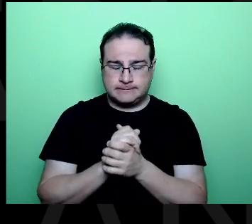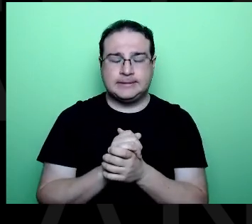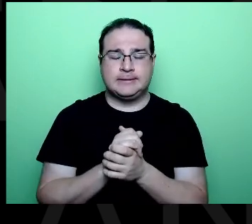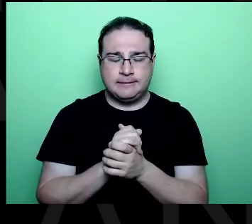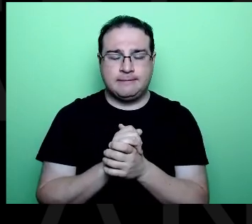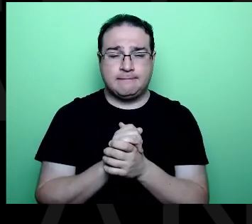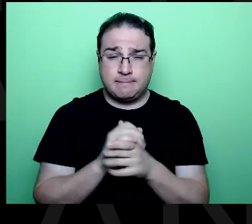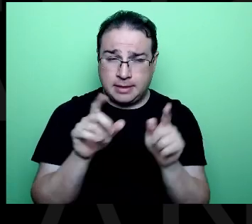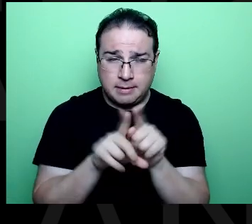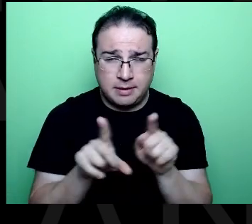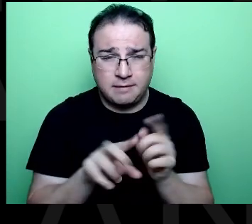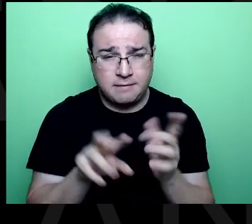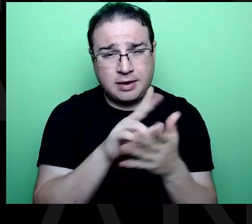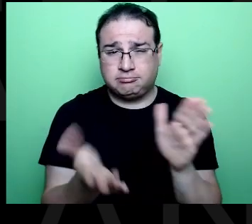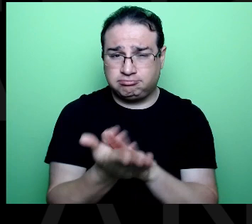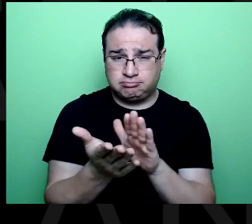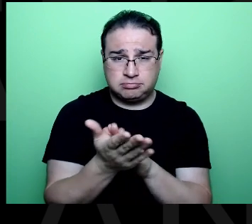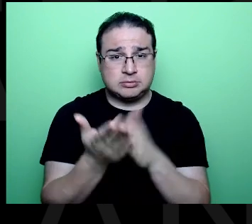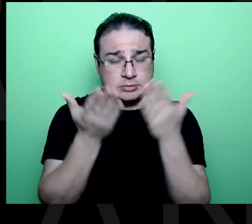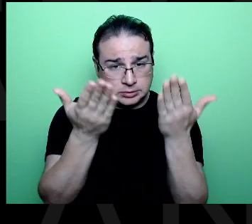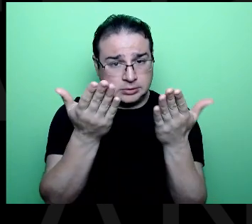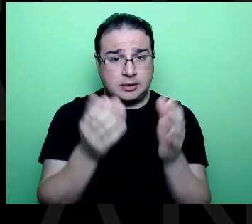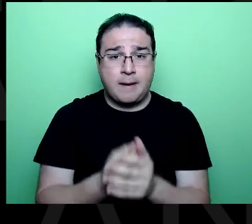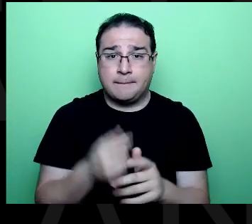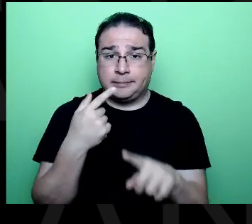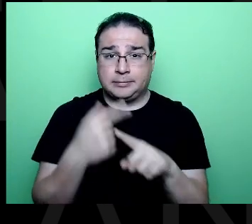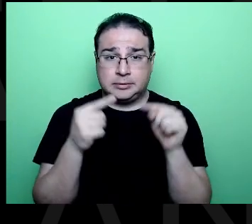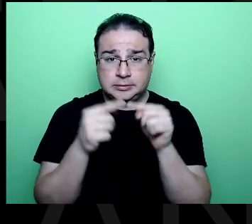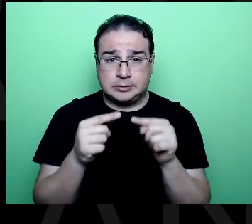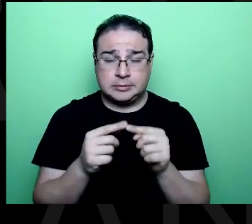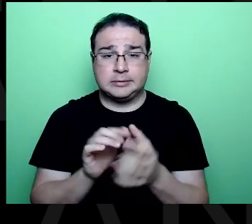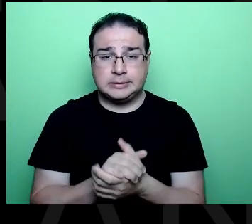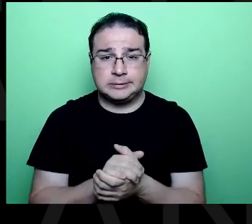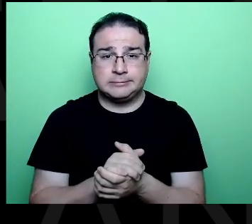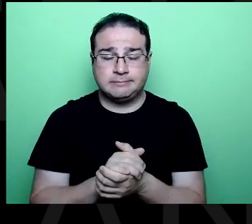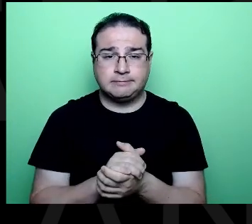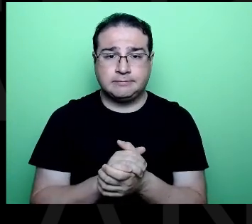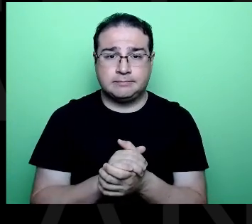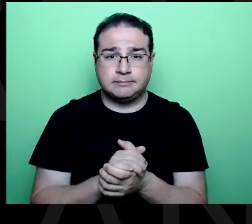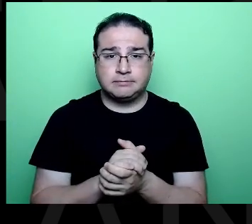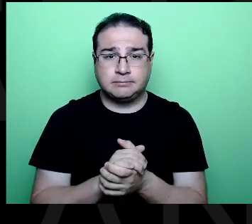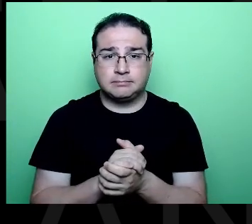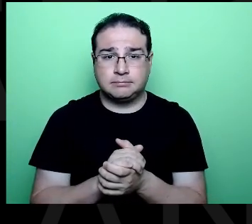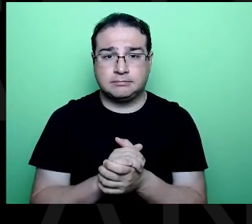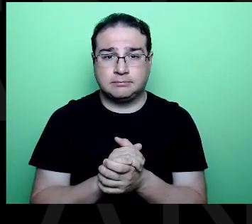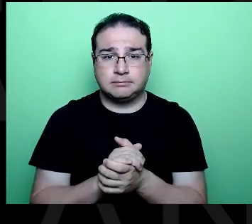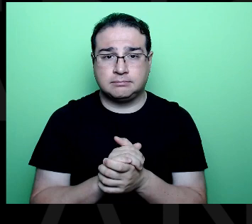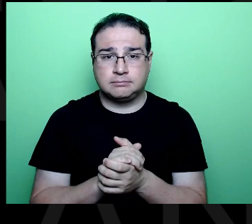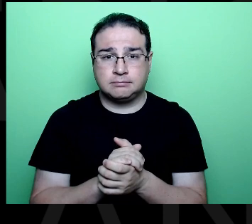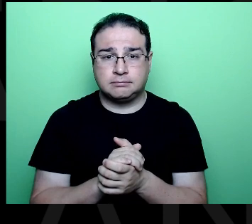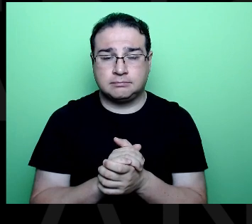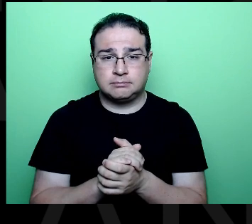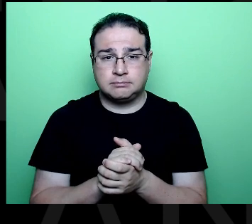Luiz, também vale os parabéns para você também, porque Obrigado. eu